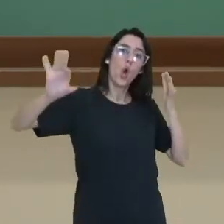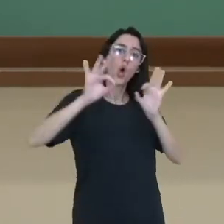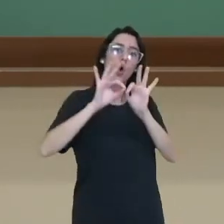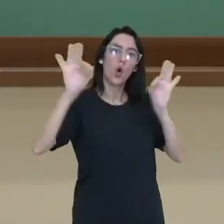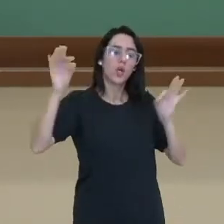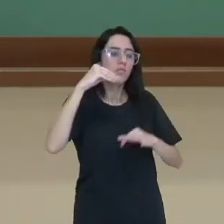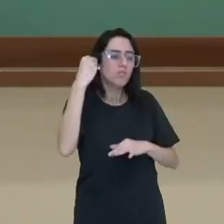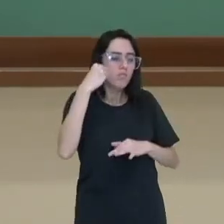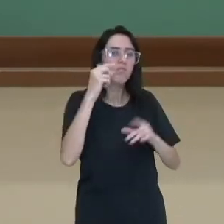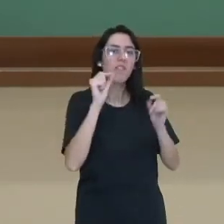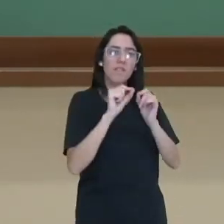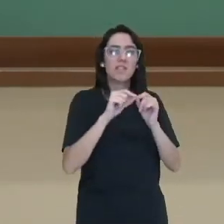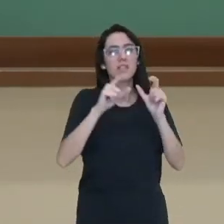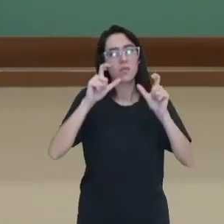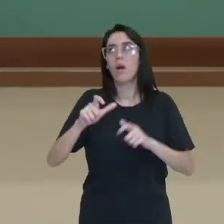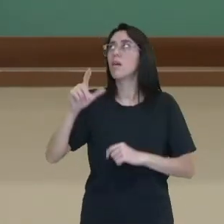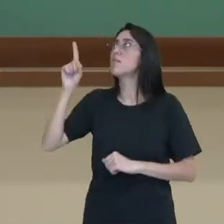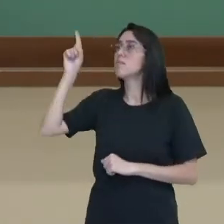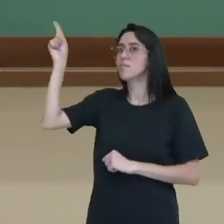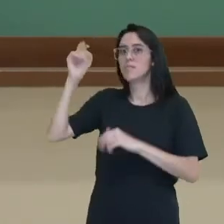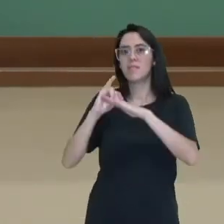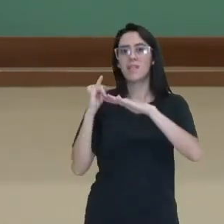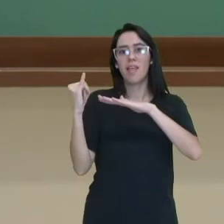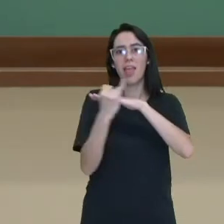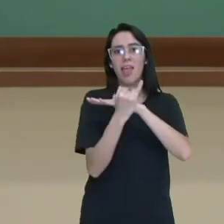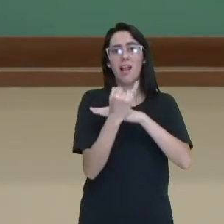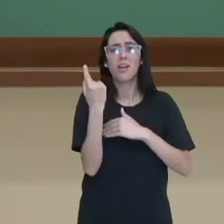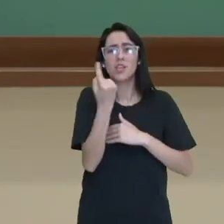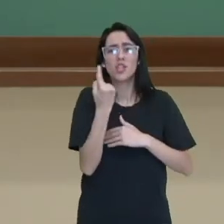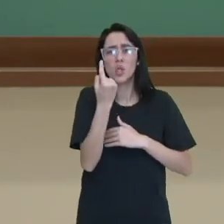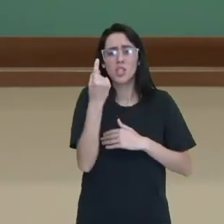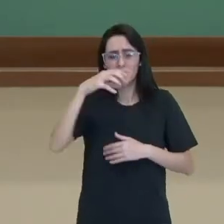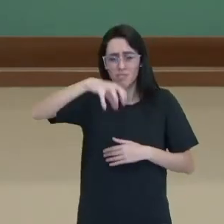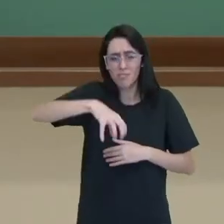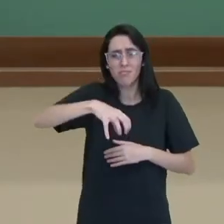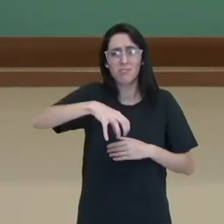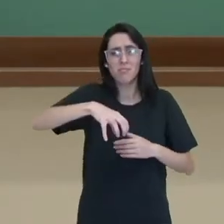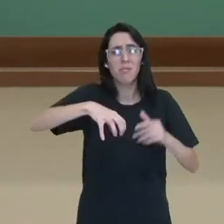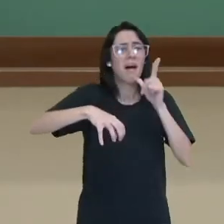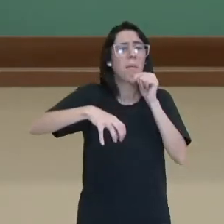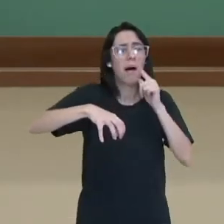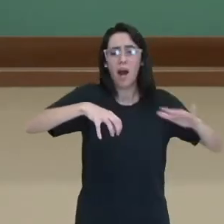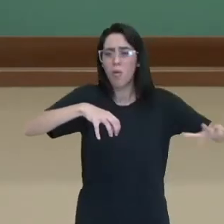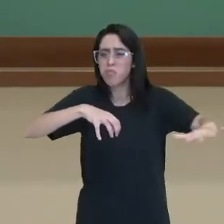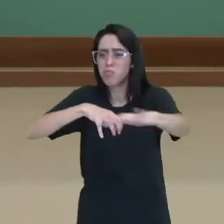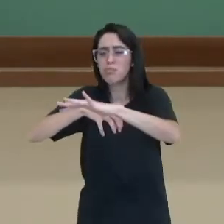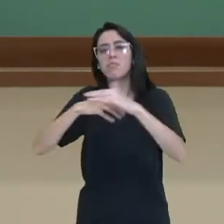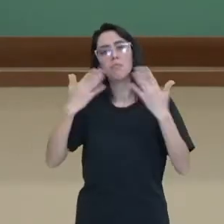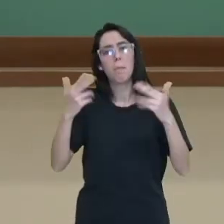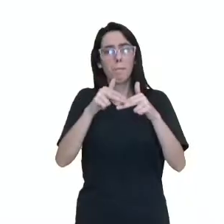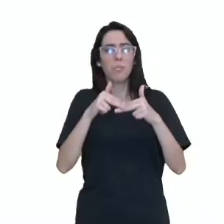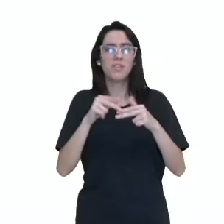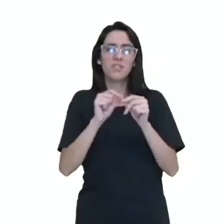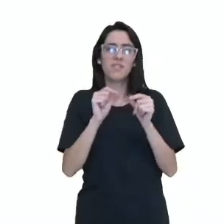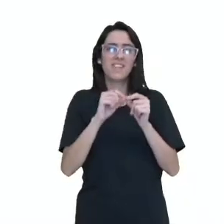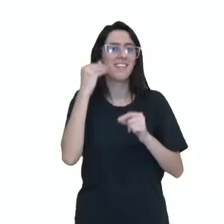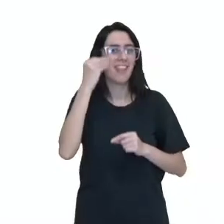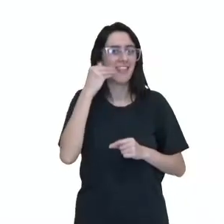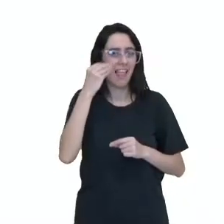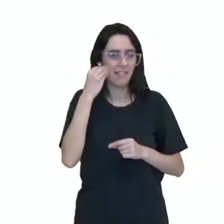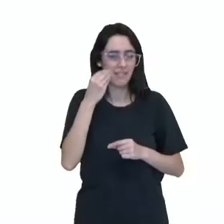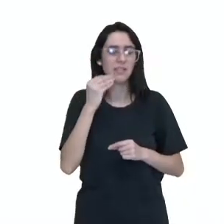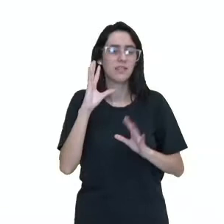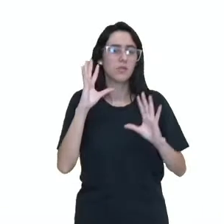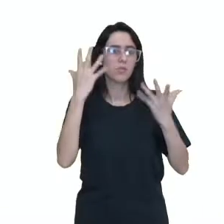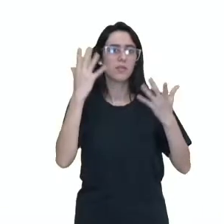ilha isolada no meio do Oceano Pacífico para fazer esses testes. Foi aí que aconteceram os